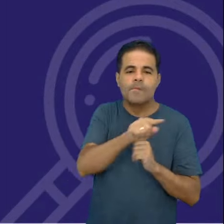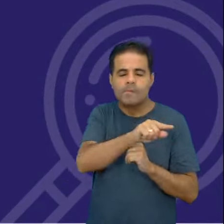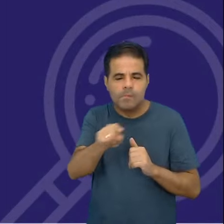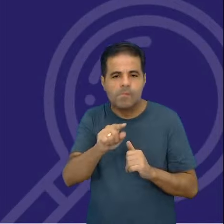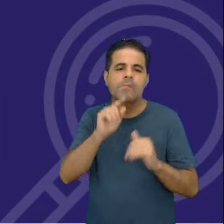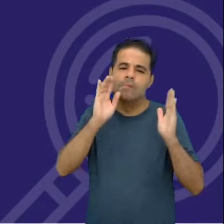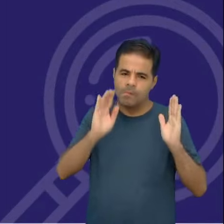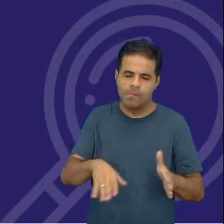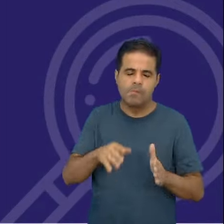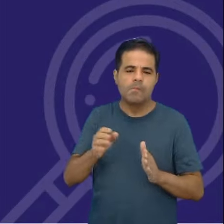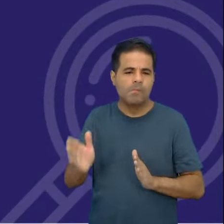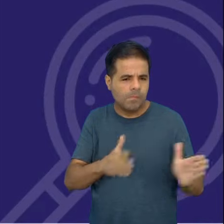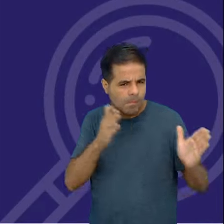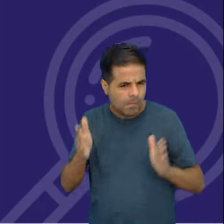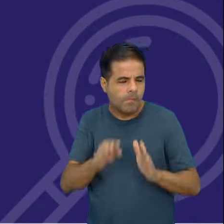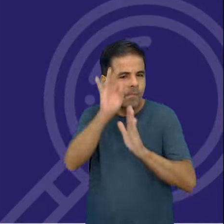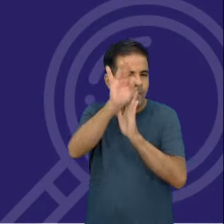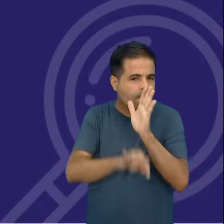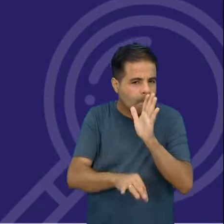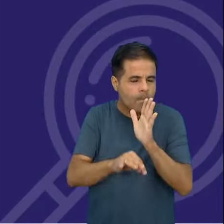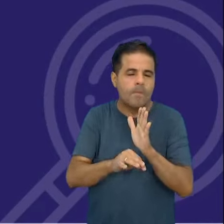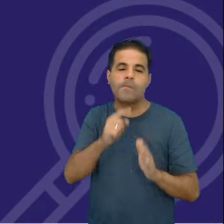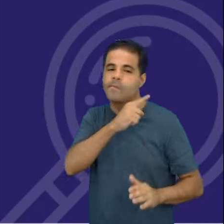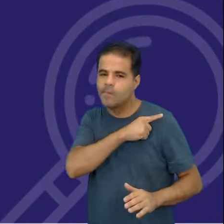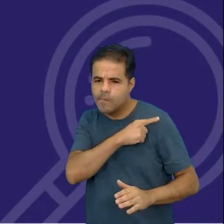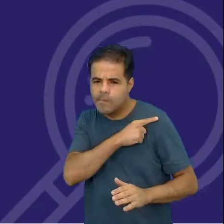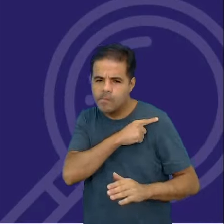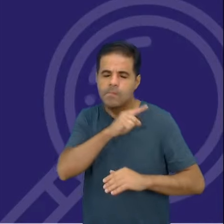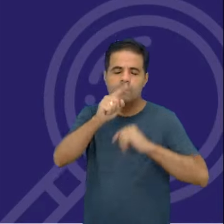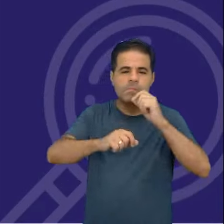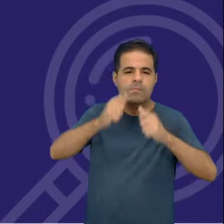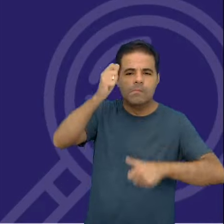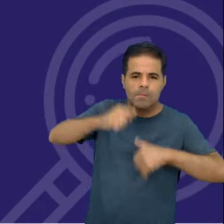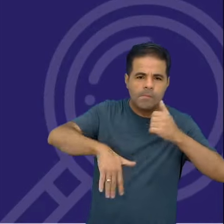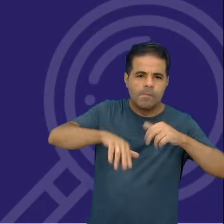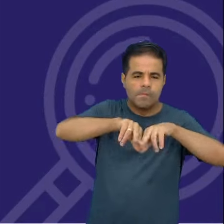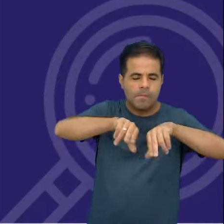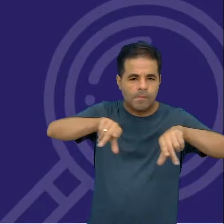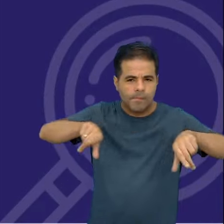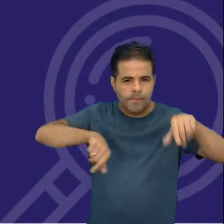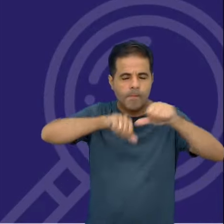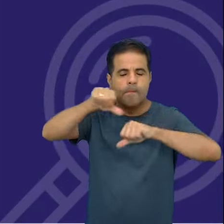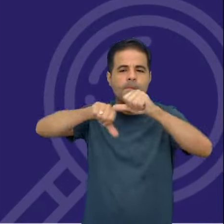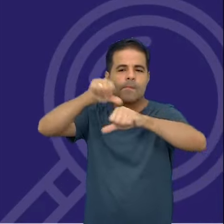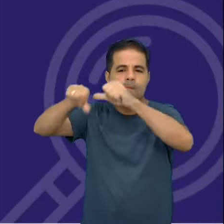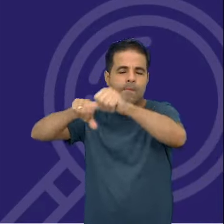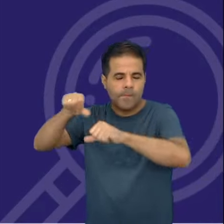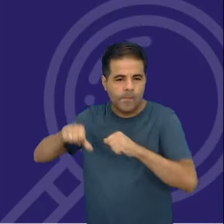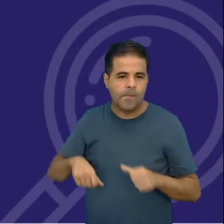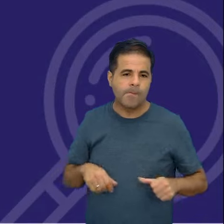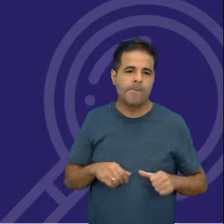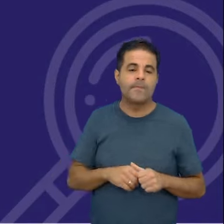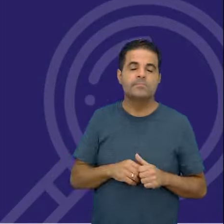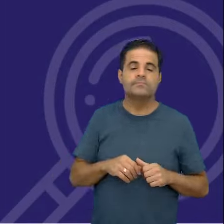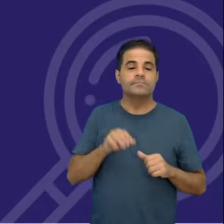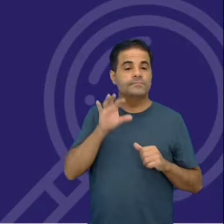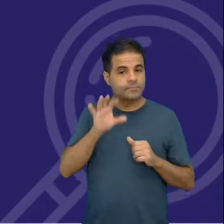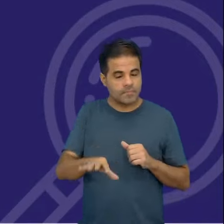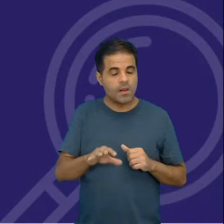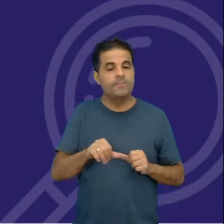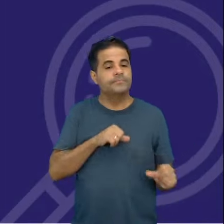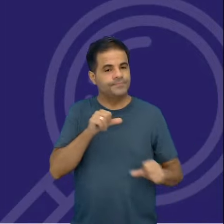ter introduzido antes com ele, lá na primeira série, o que é a diferença das transformações, o que são, né,